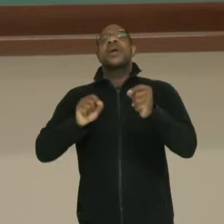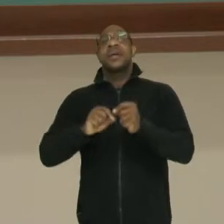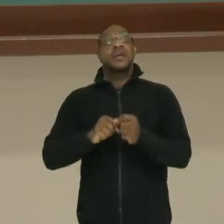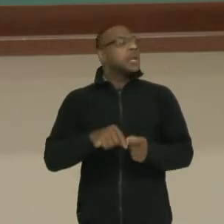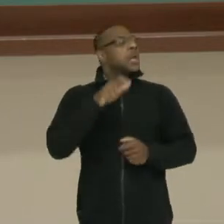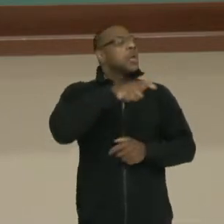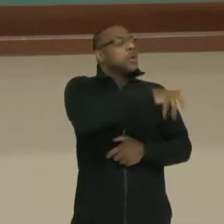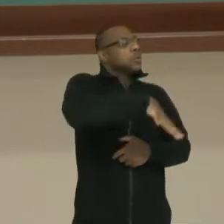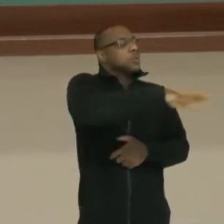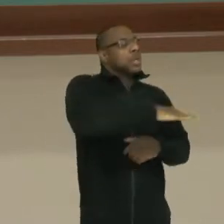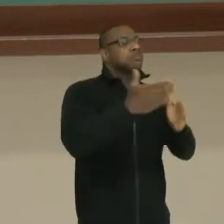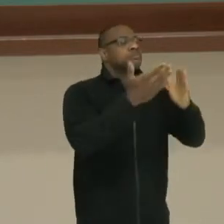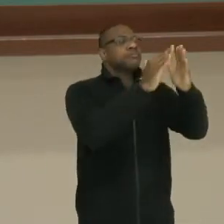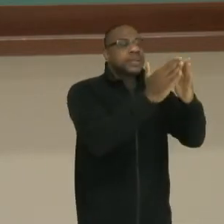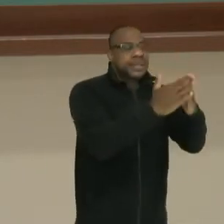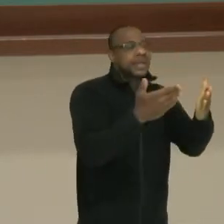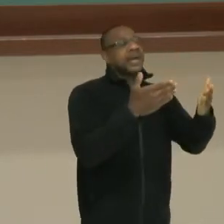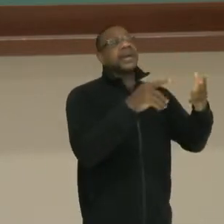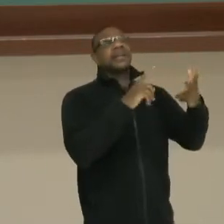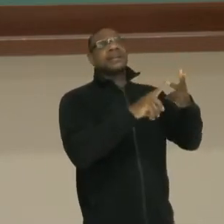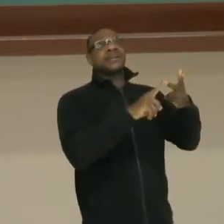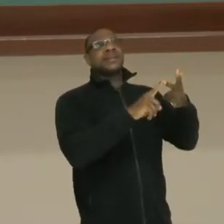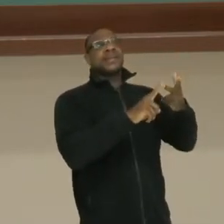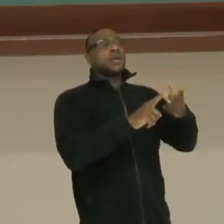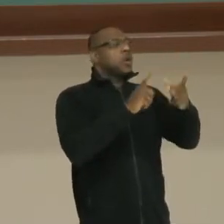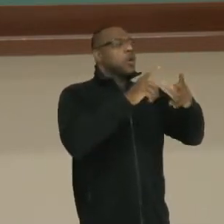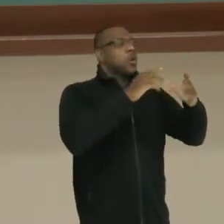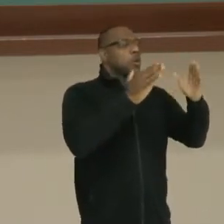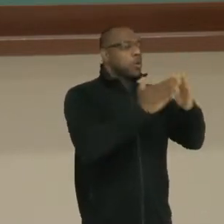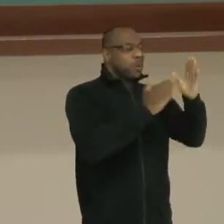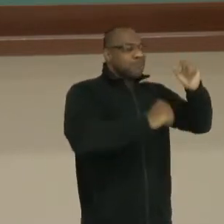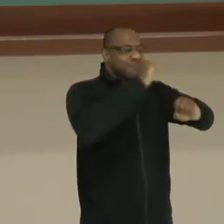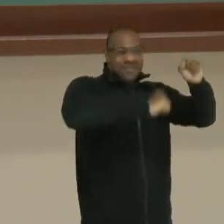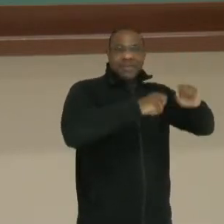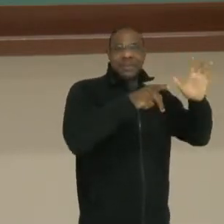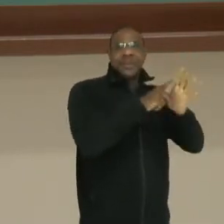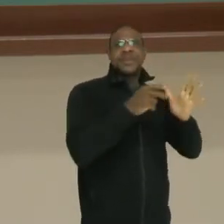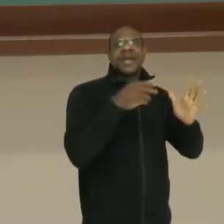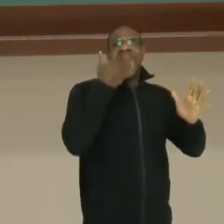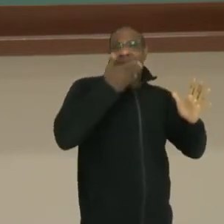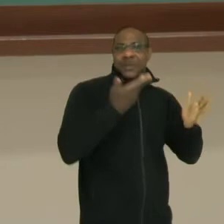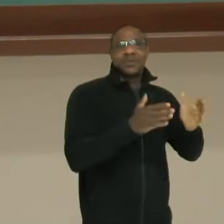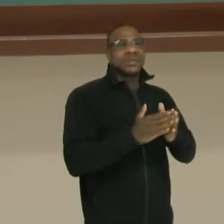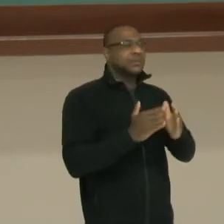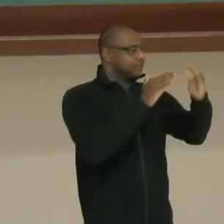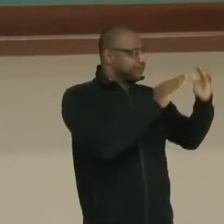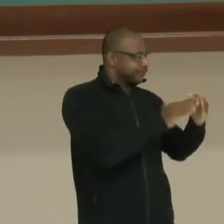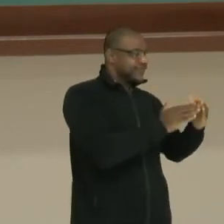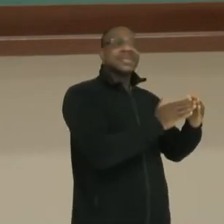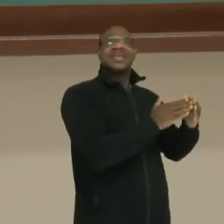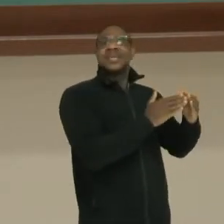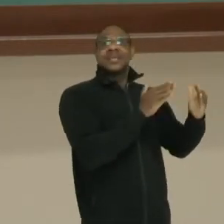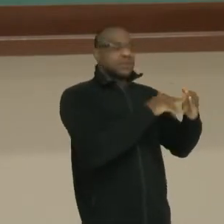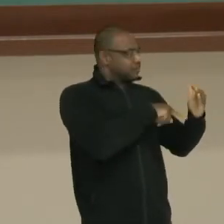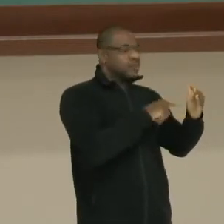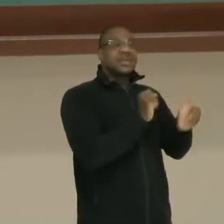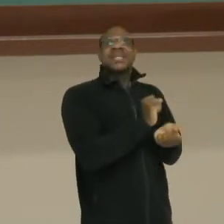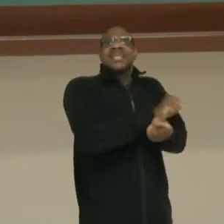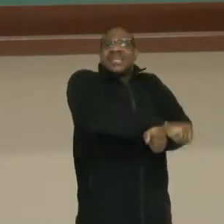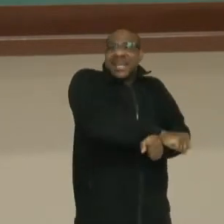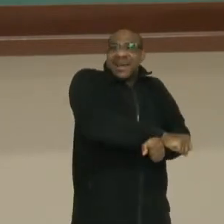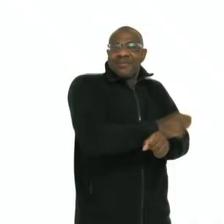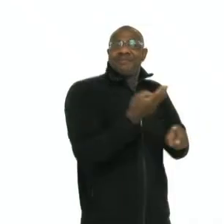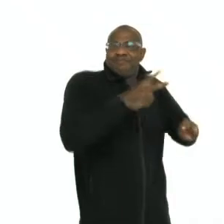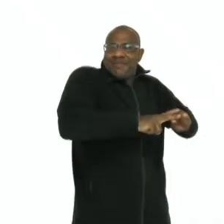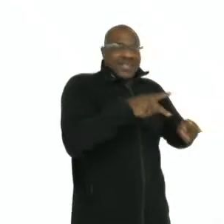era produzido o açúcar. Mas acabou na sociedade colonial se tornando a denominação de toda uma